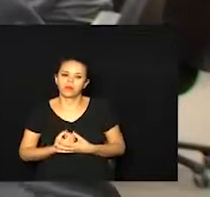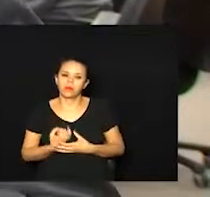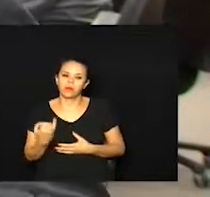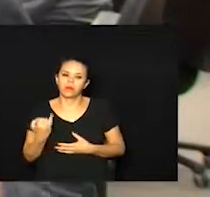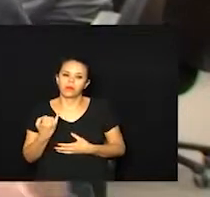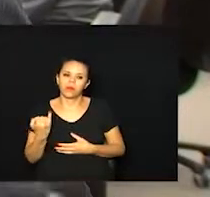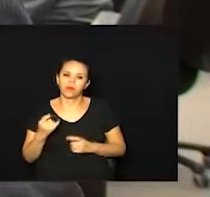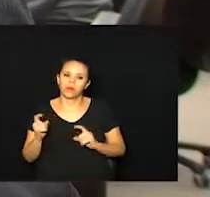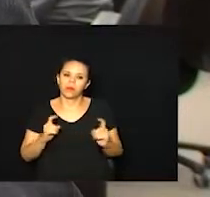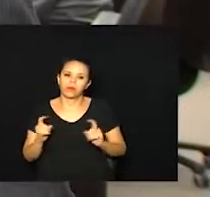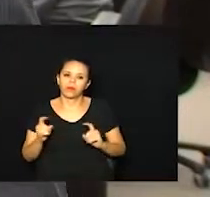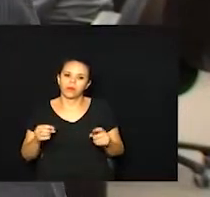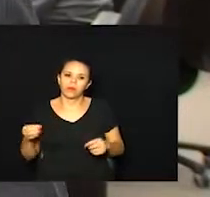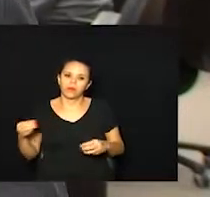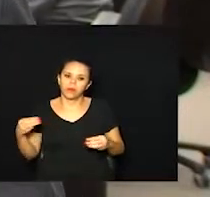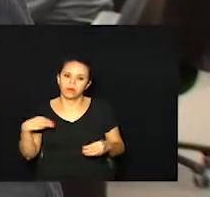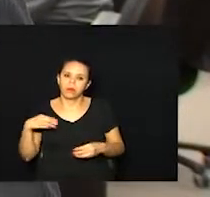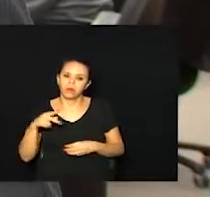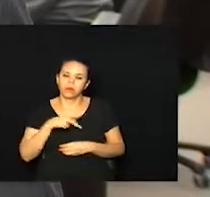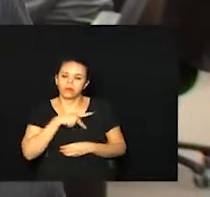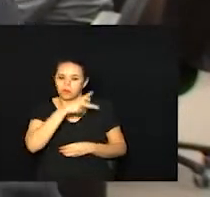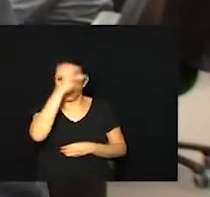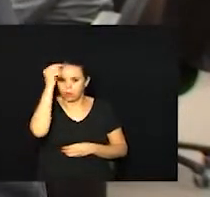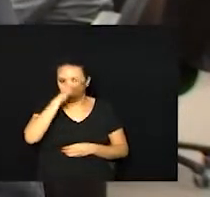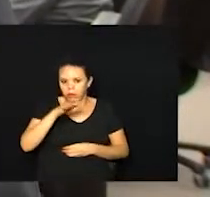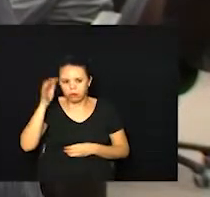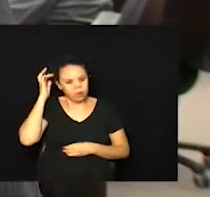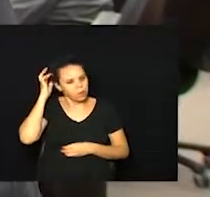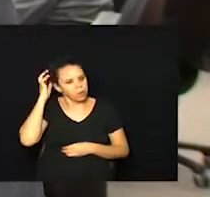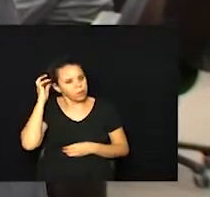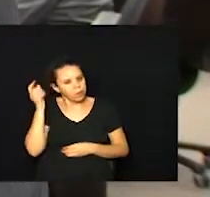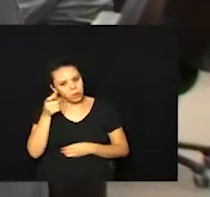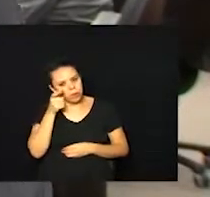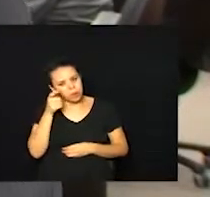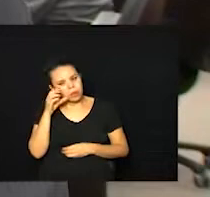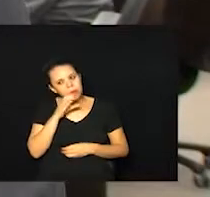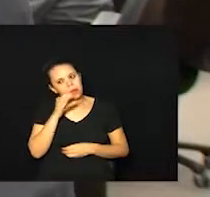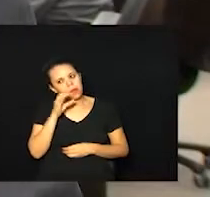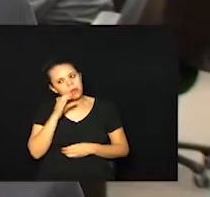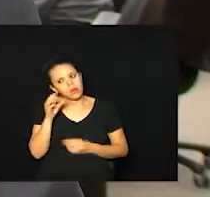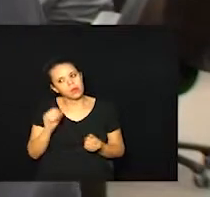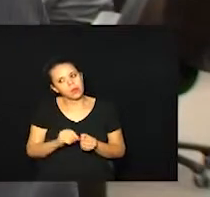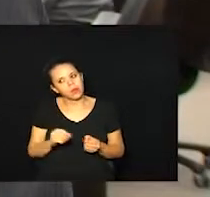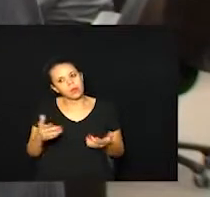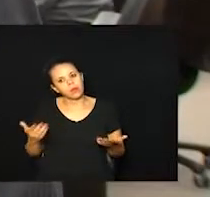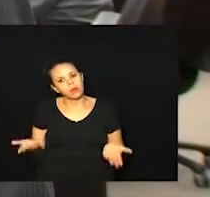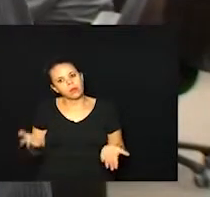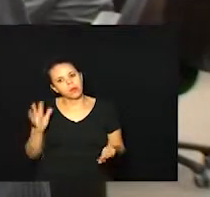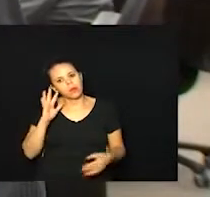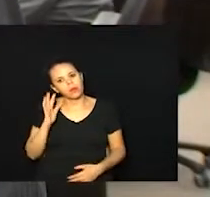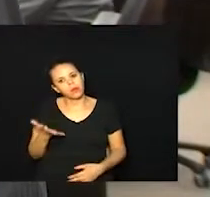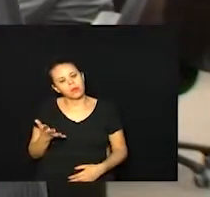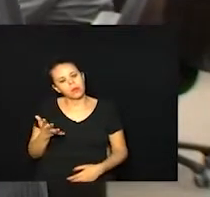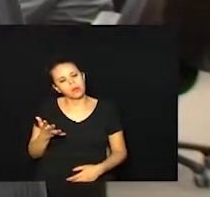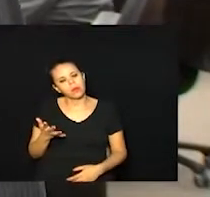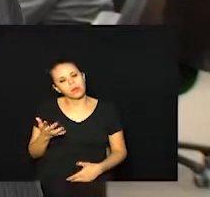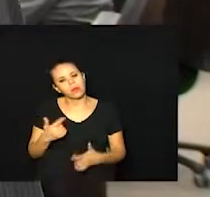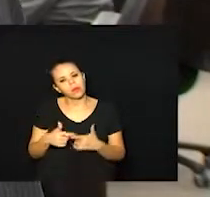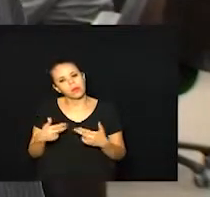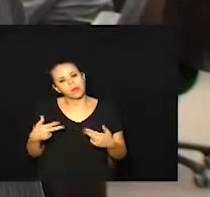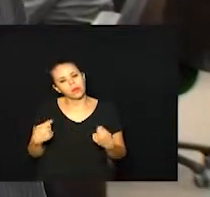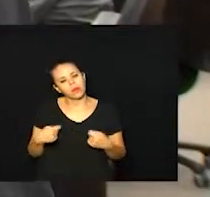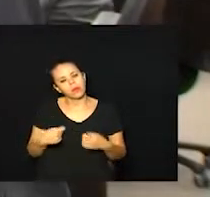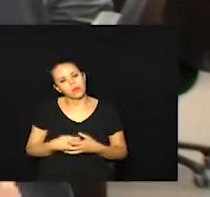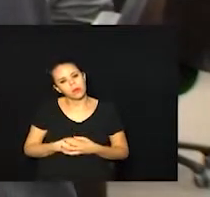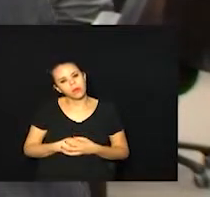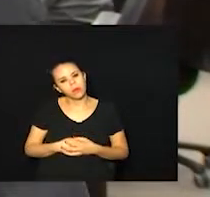fizemos uma reunião aqui com o Ministério Público, com a Prefeitura, para ver as medidas urgentes no sentido de resolver essa demanda que existe